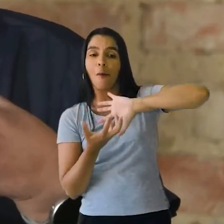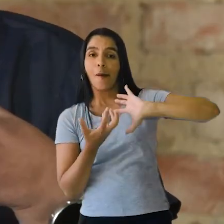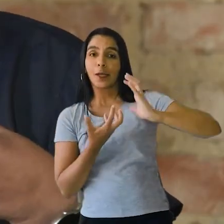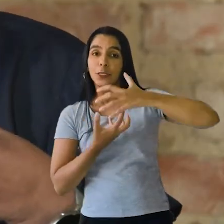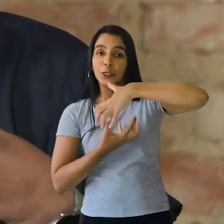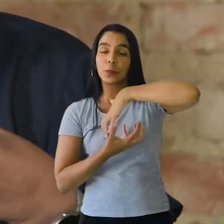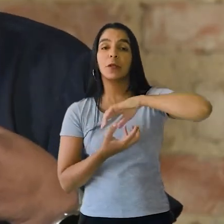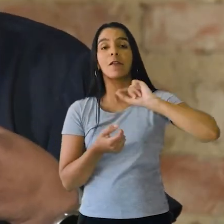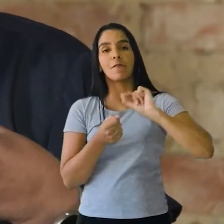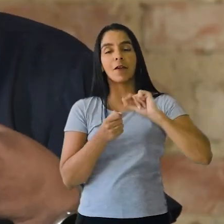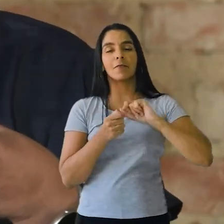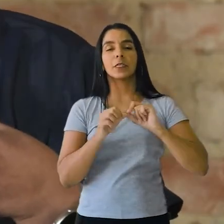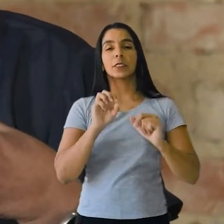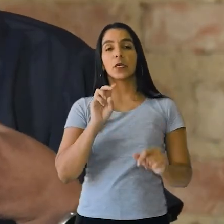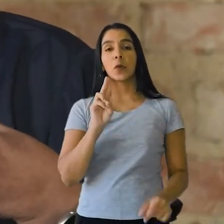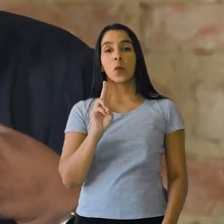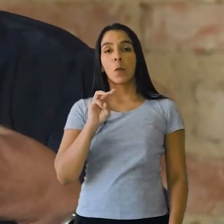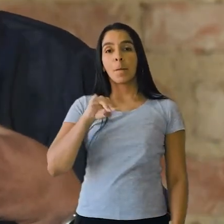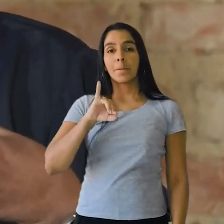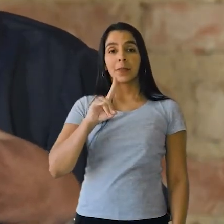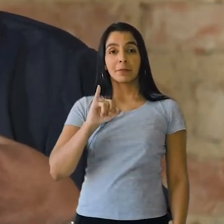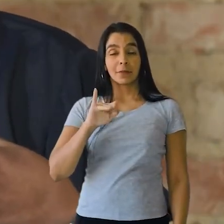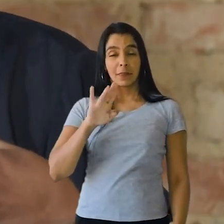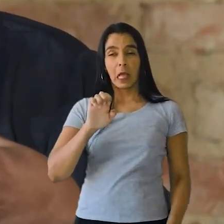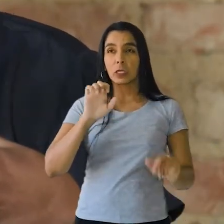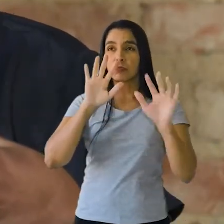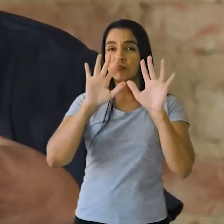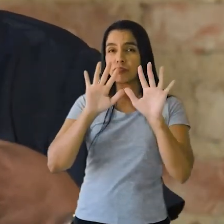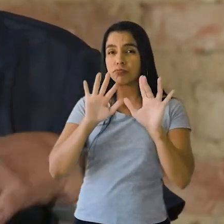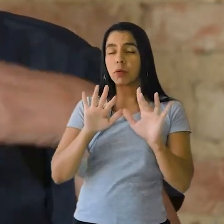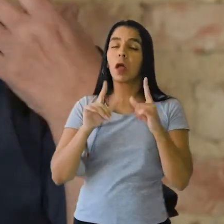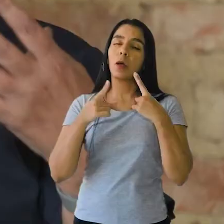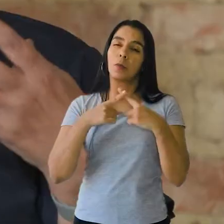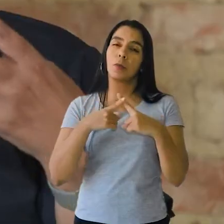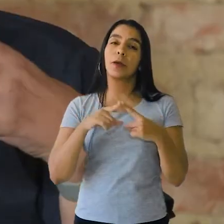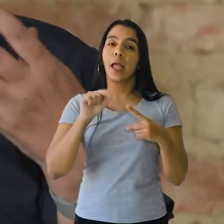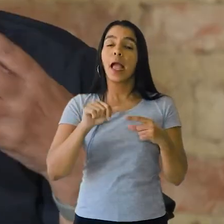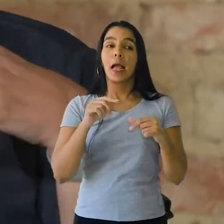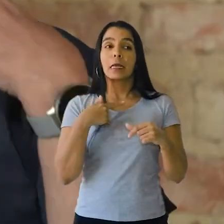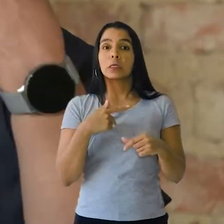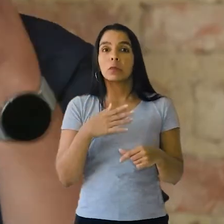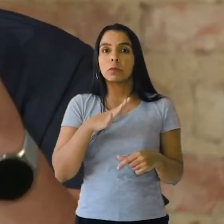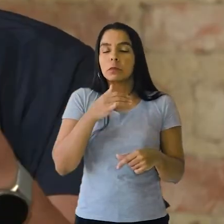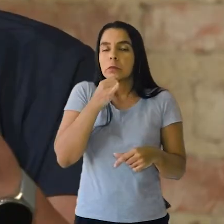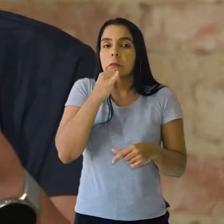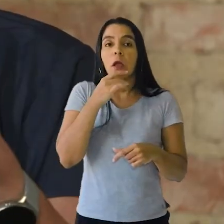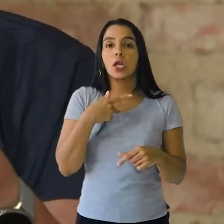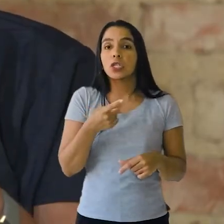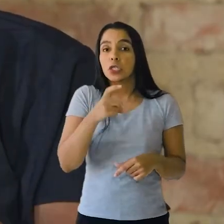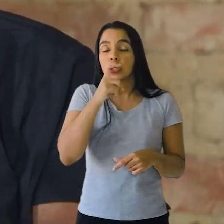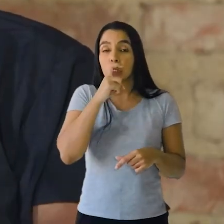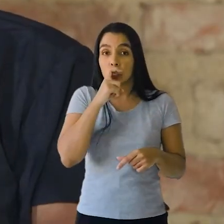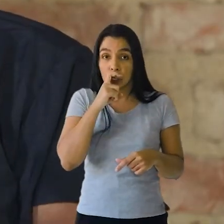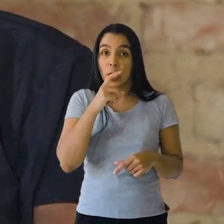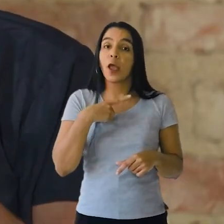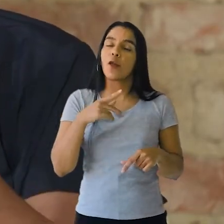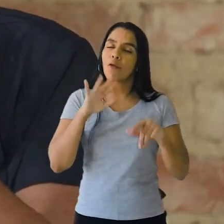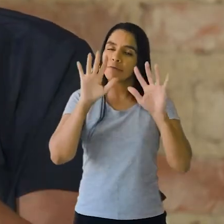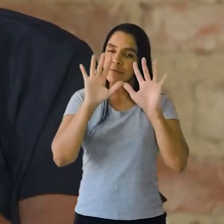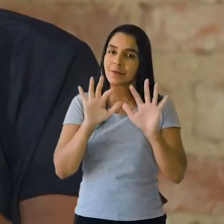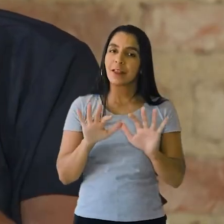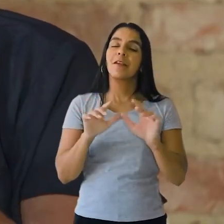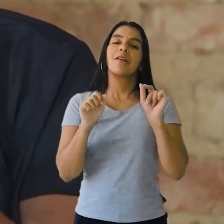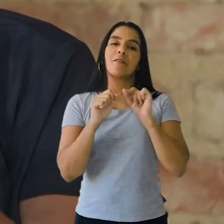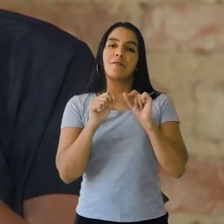na interação com a atmosfera, produzindo uma umidade que acaba por se precipitar na forma de gelo e neve